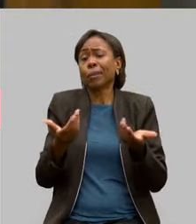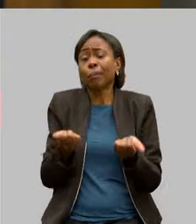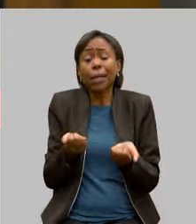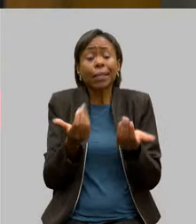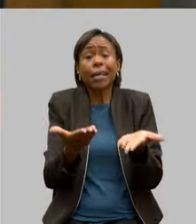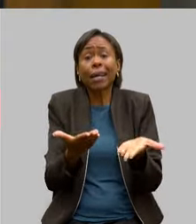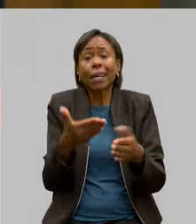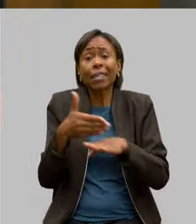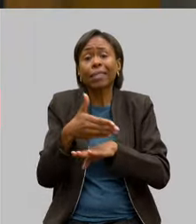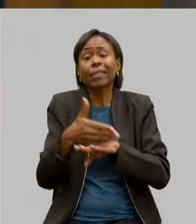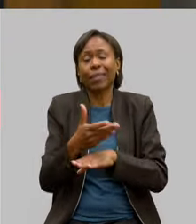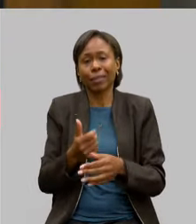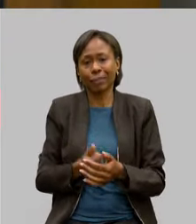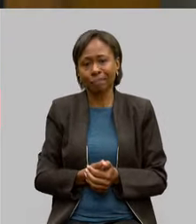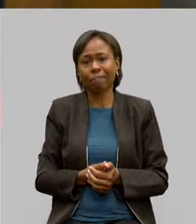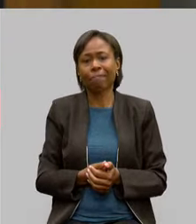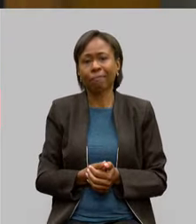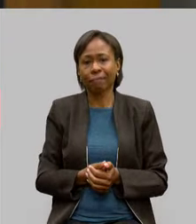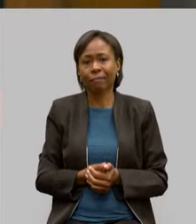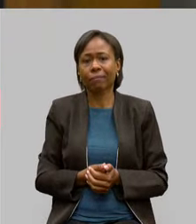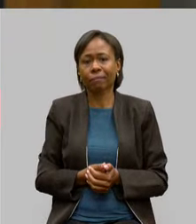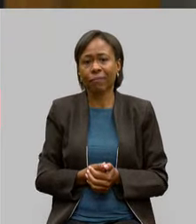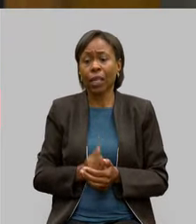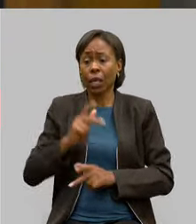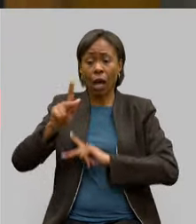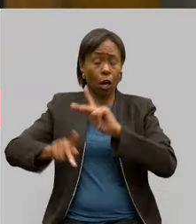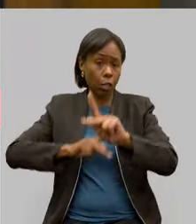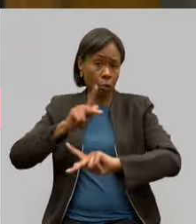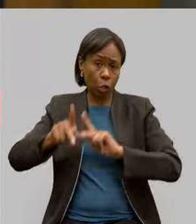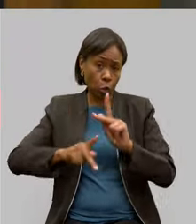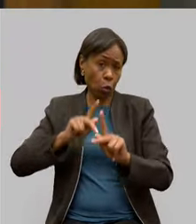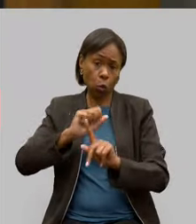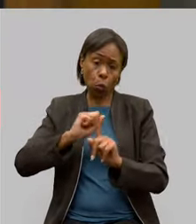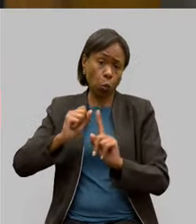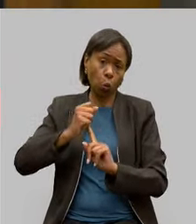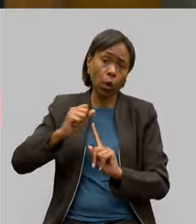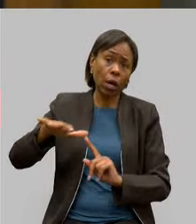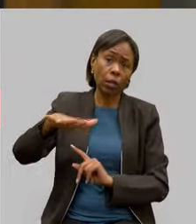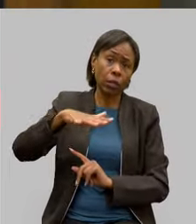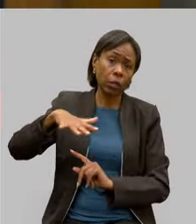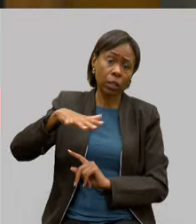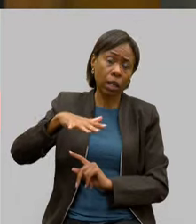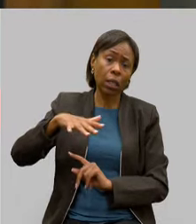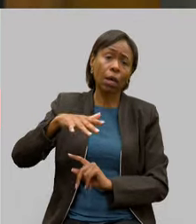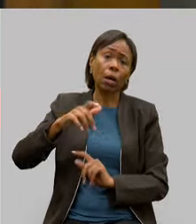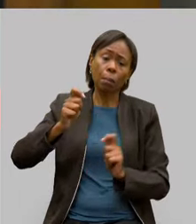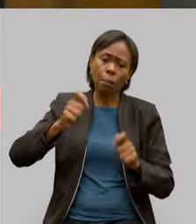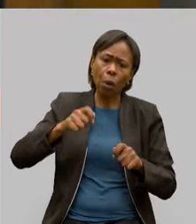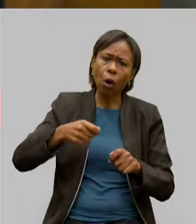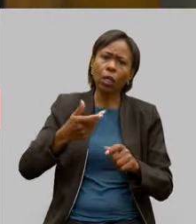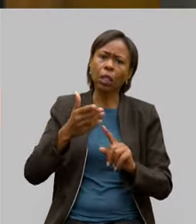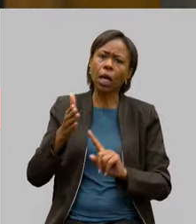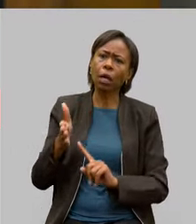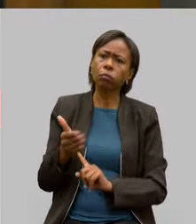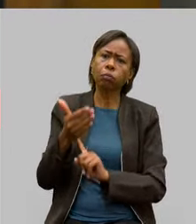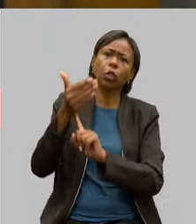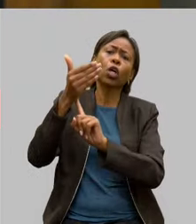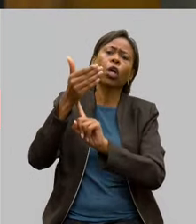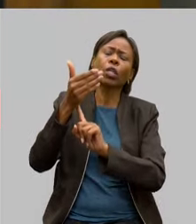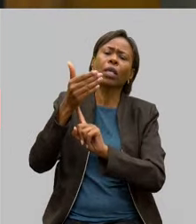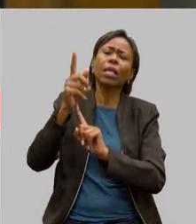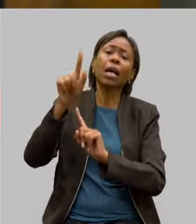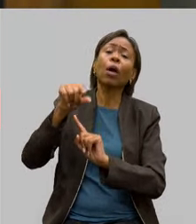esse acesso a das pessoas a essa tecnologia que é a utilização da